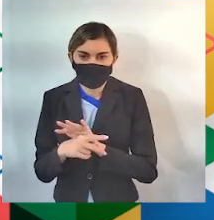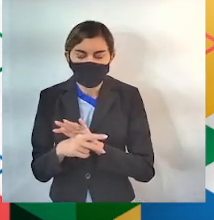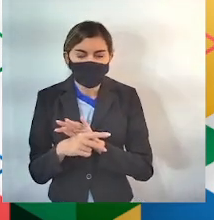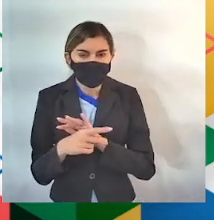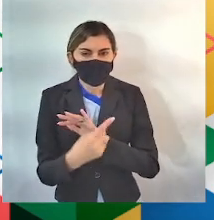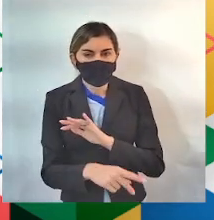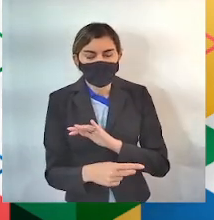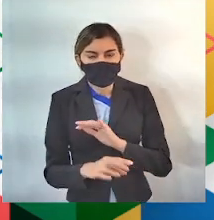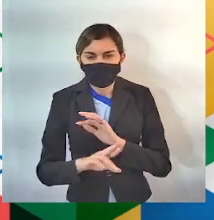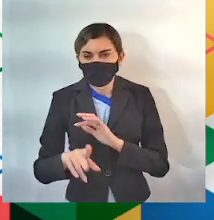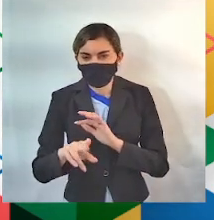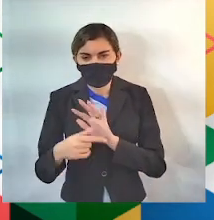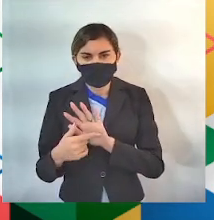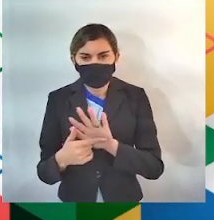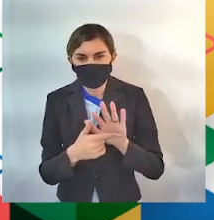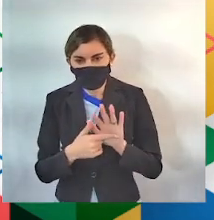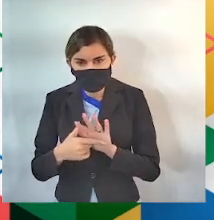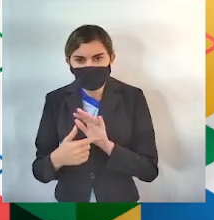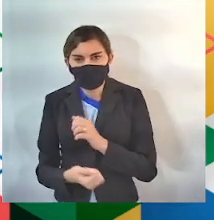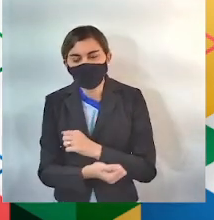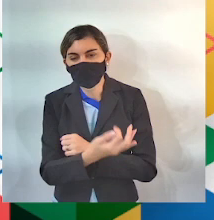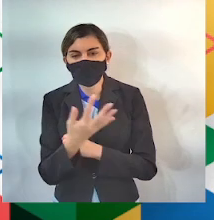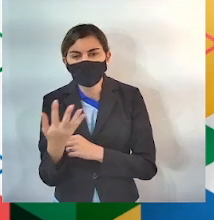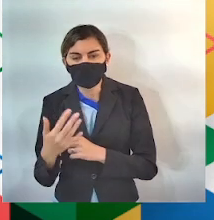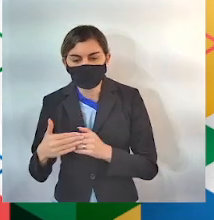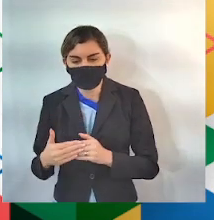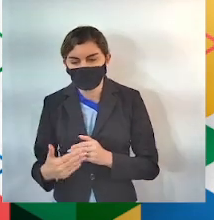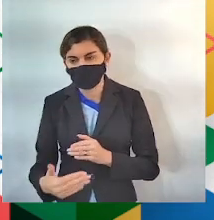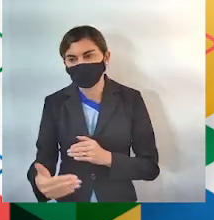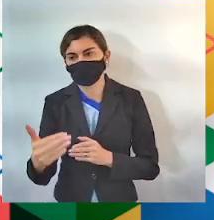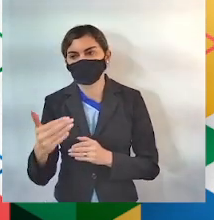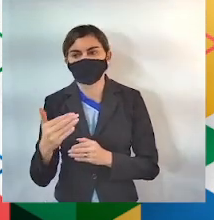eles vão aparecer ali quando vai